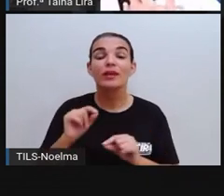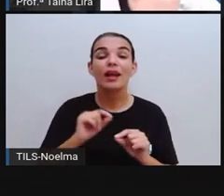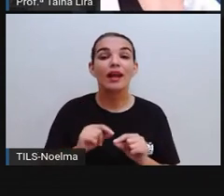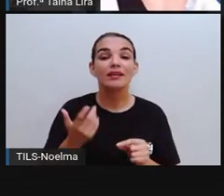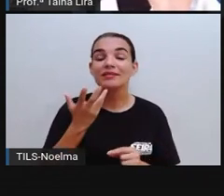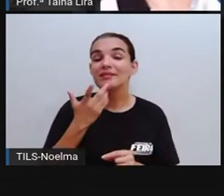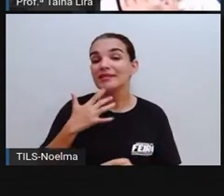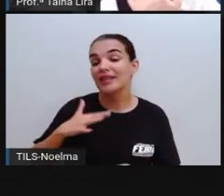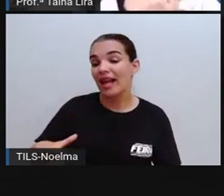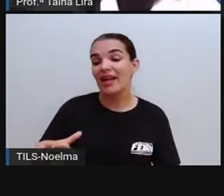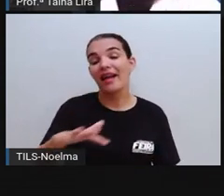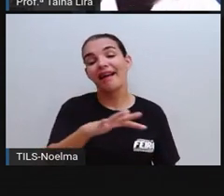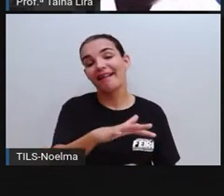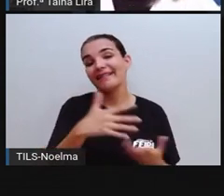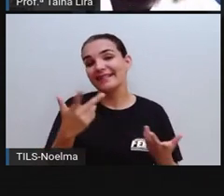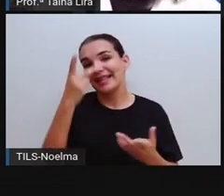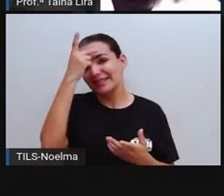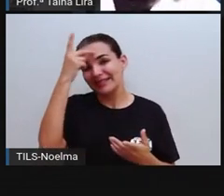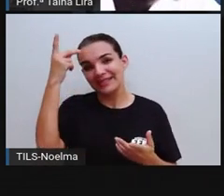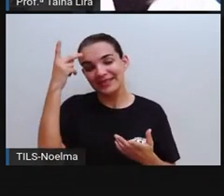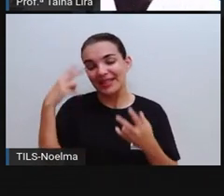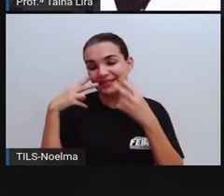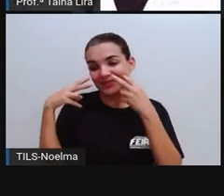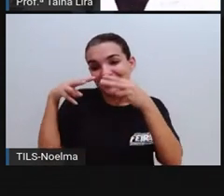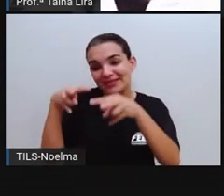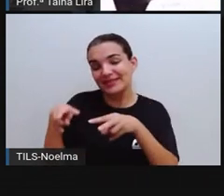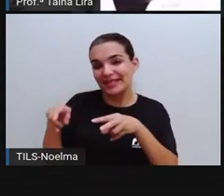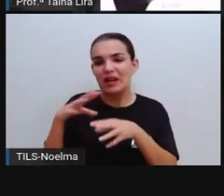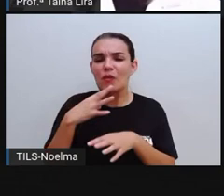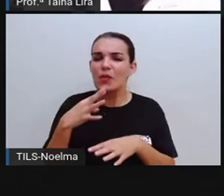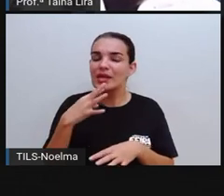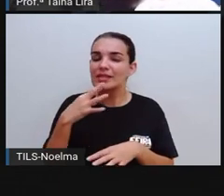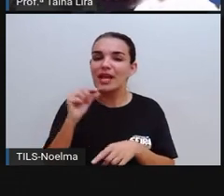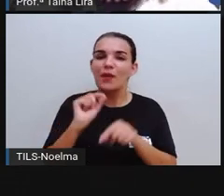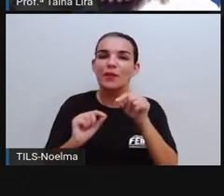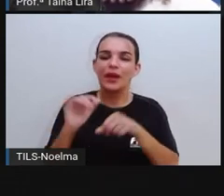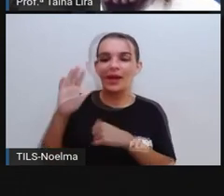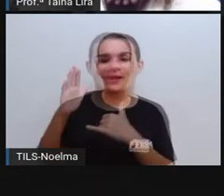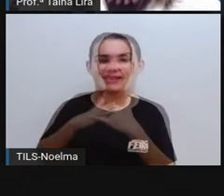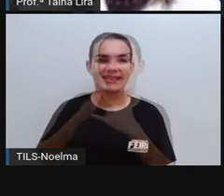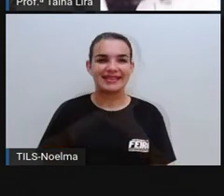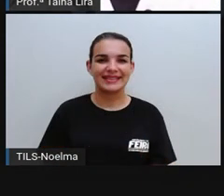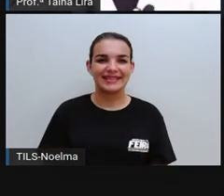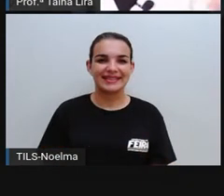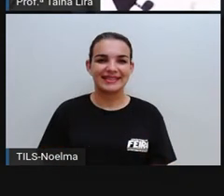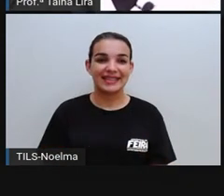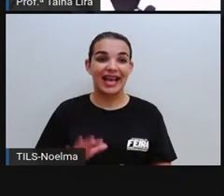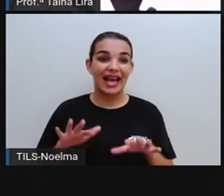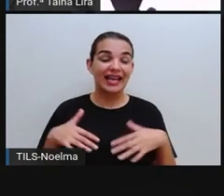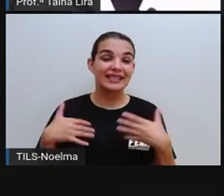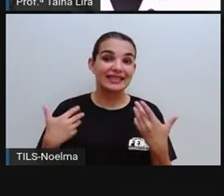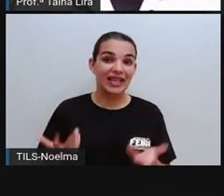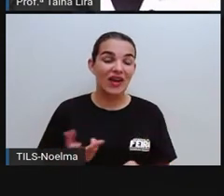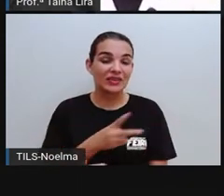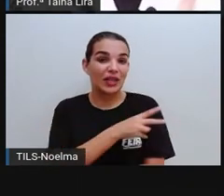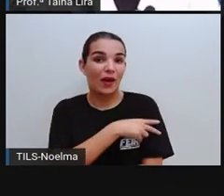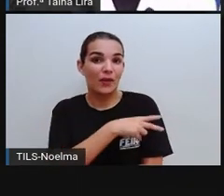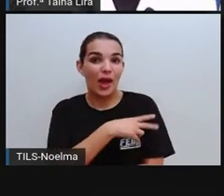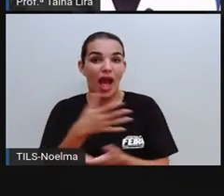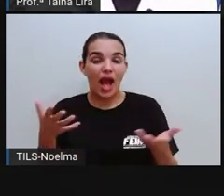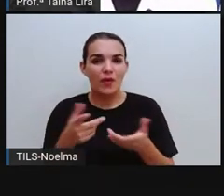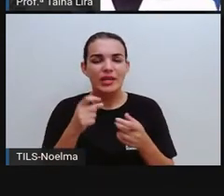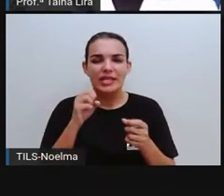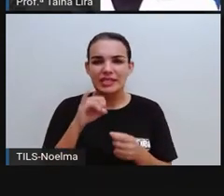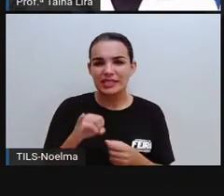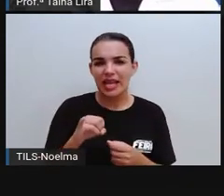para o público infantil, para conhecer o canal dela, né? Então, segundo ano, ficou